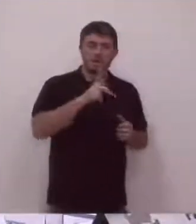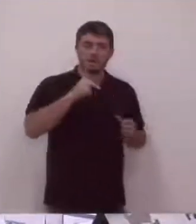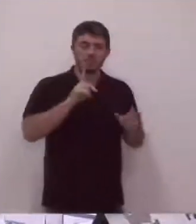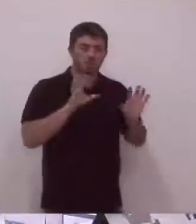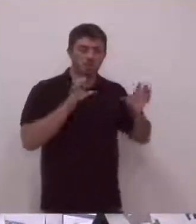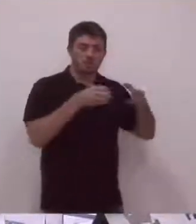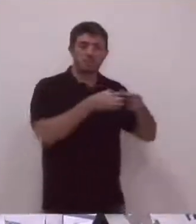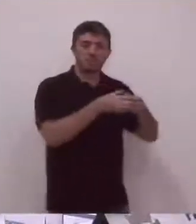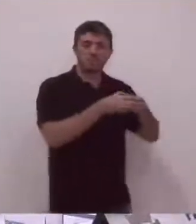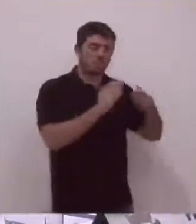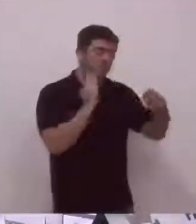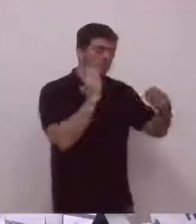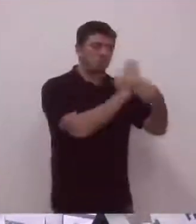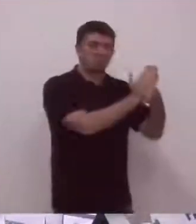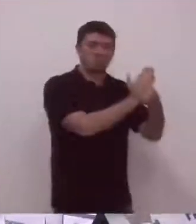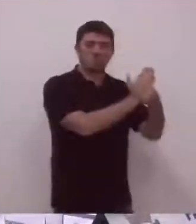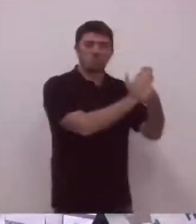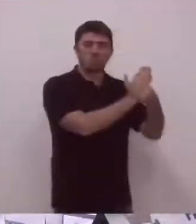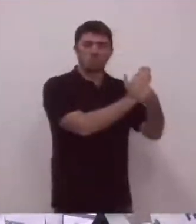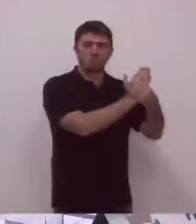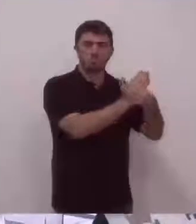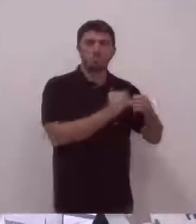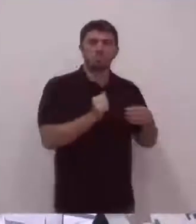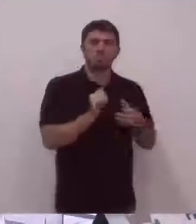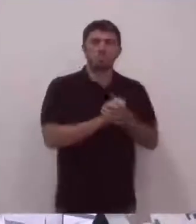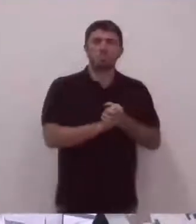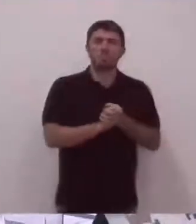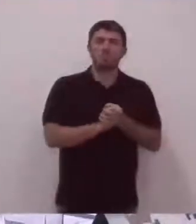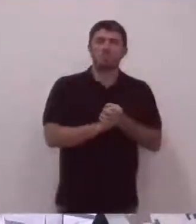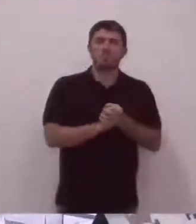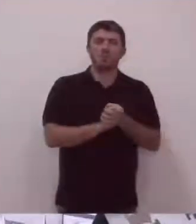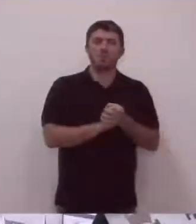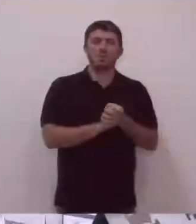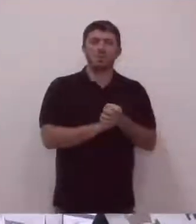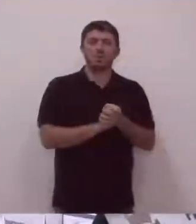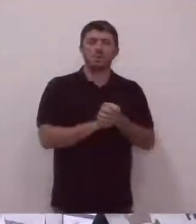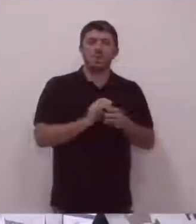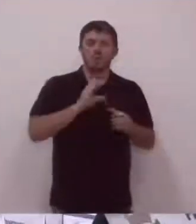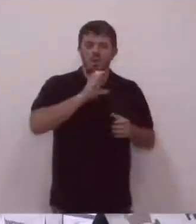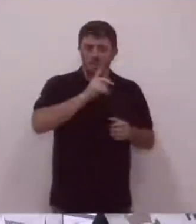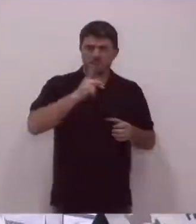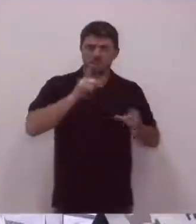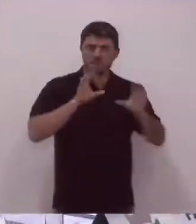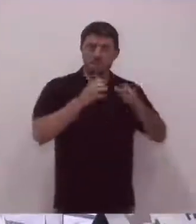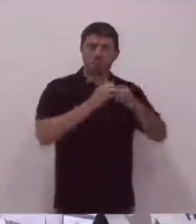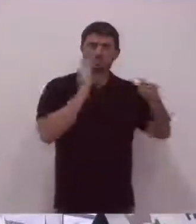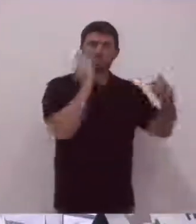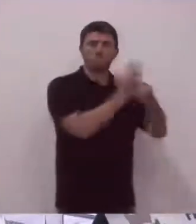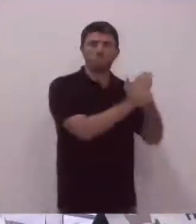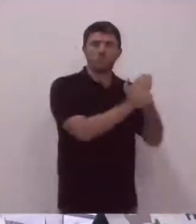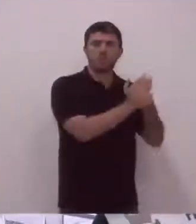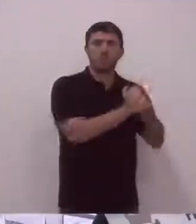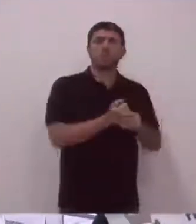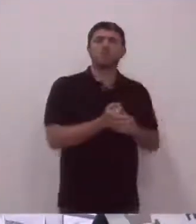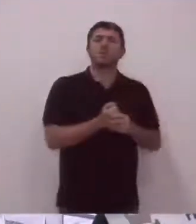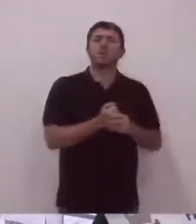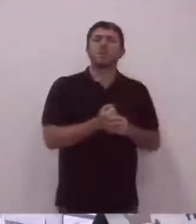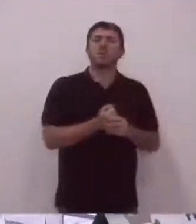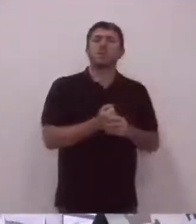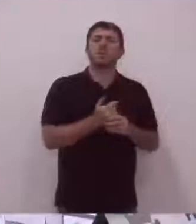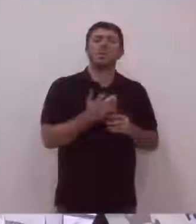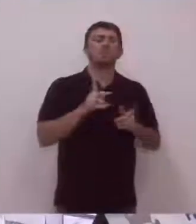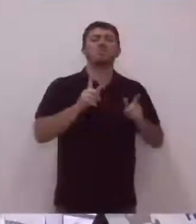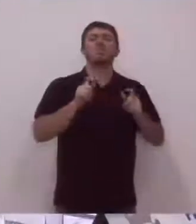ela não ia por nada, viu, Carlinhos? Me permita até usar seu nome que você colocou agora aqui, e outros vereadores assim apontaram. Não diferente, alguns vieram aqui e